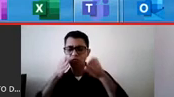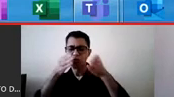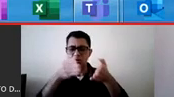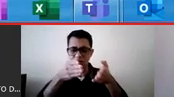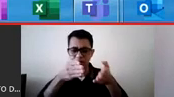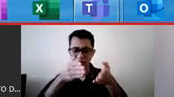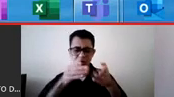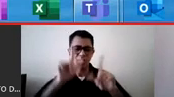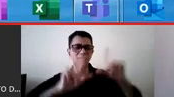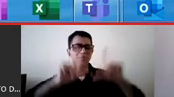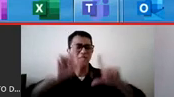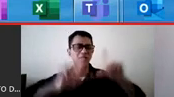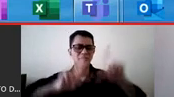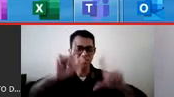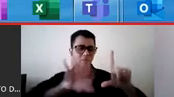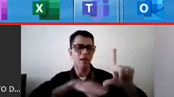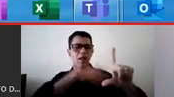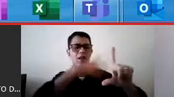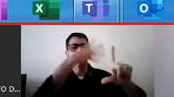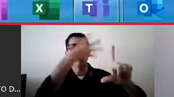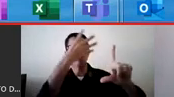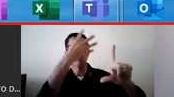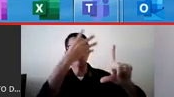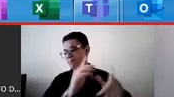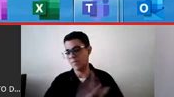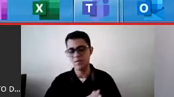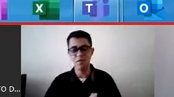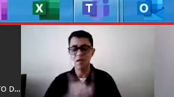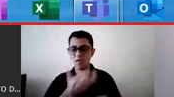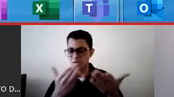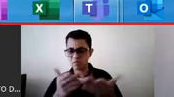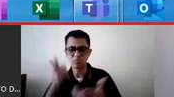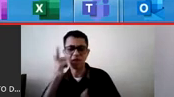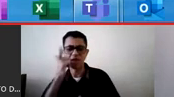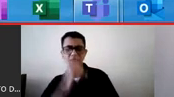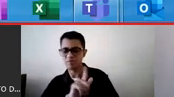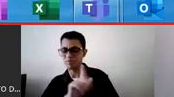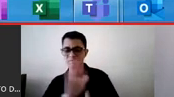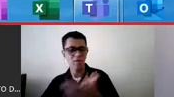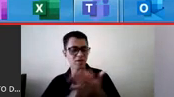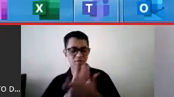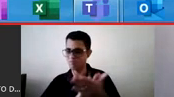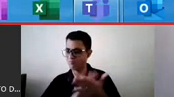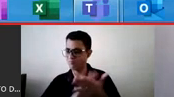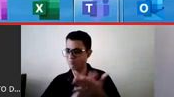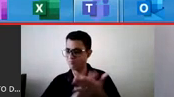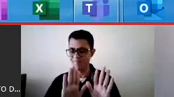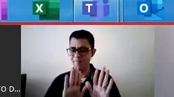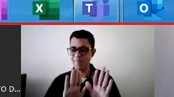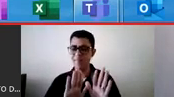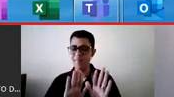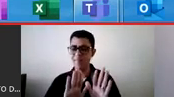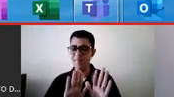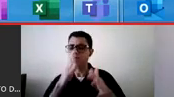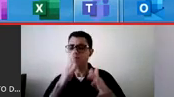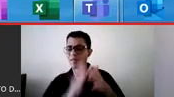na televisão, a gente não vai conseguir passar por isso. É o que eu falei. E ainda